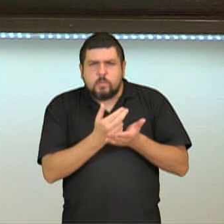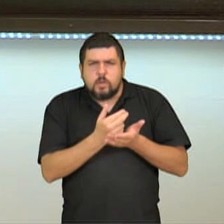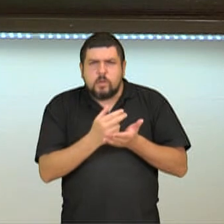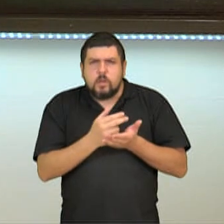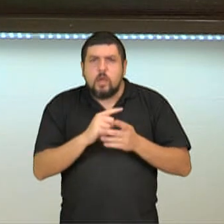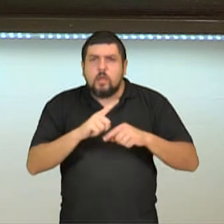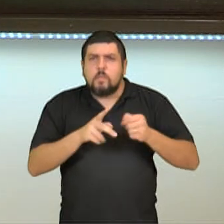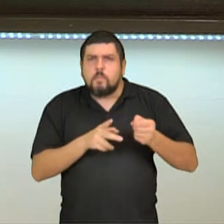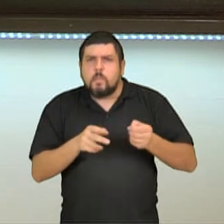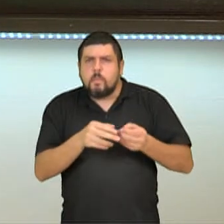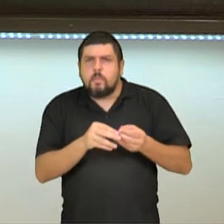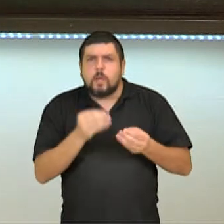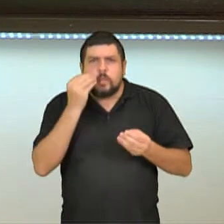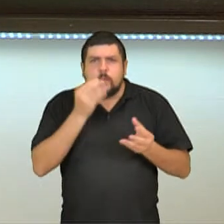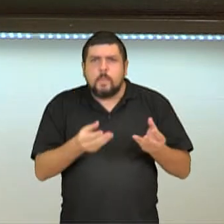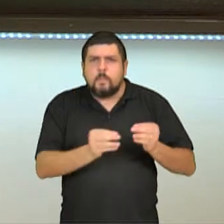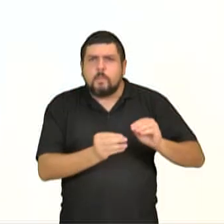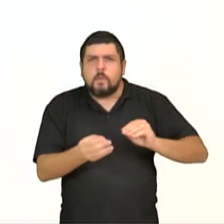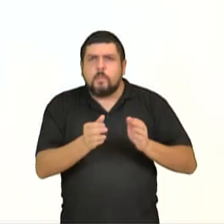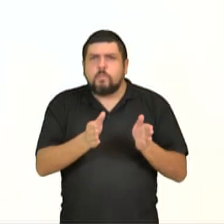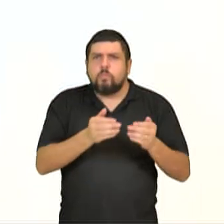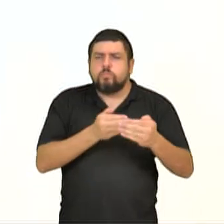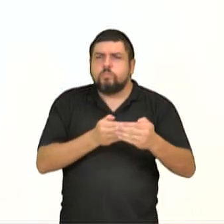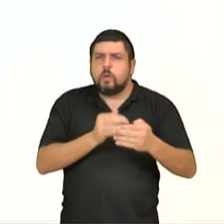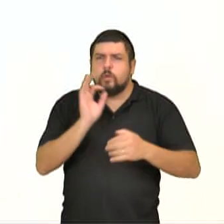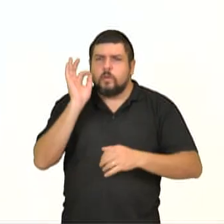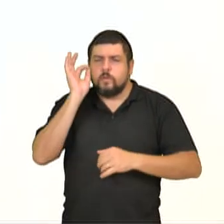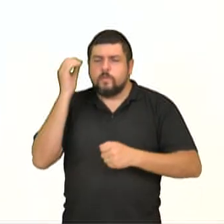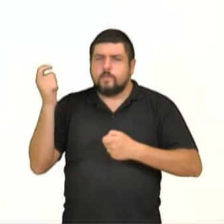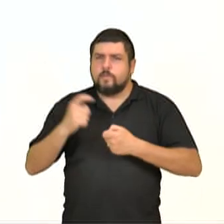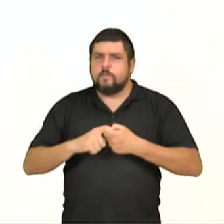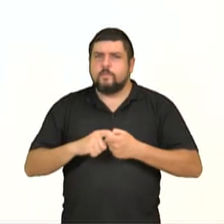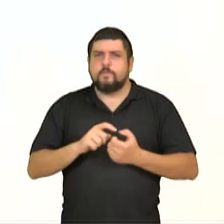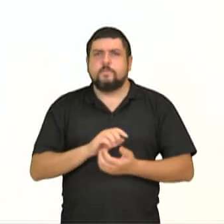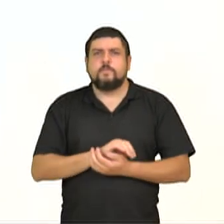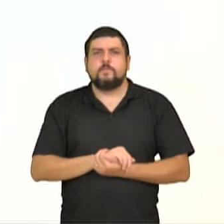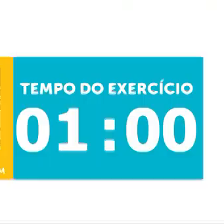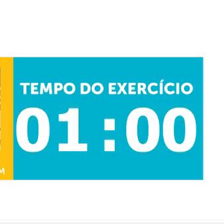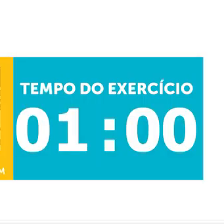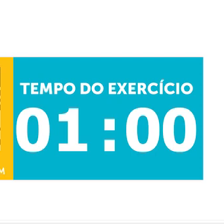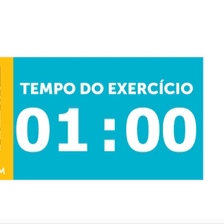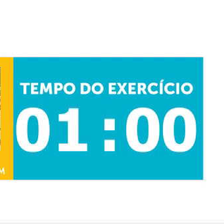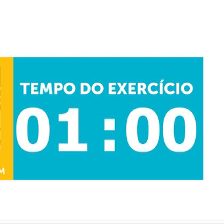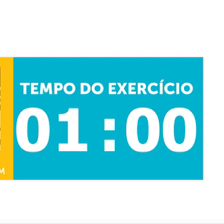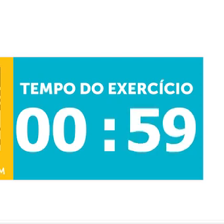Para ver qual dessas aqui vai formar um cubo, já que a gente volta com a resposta.